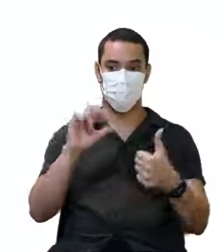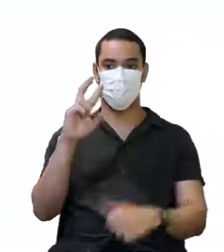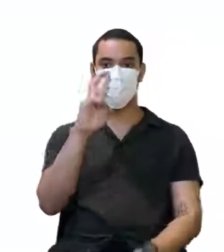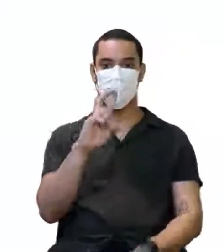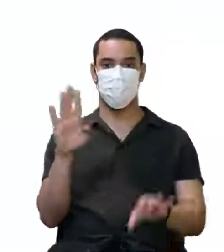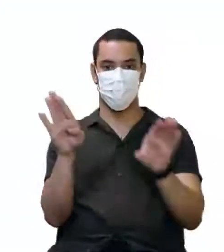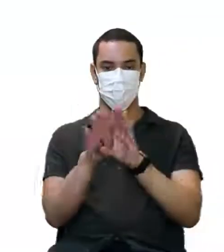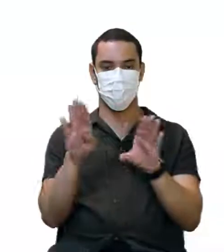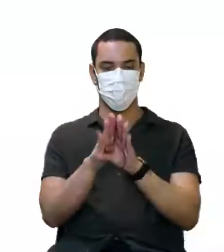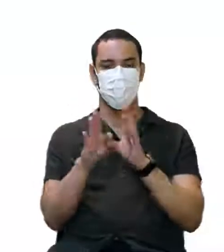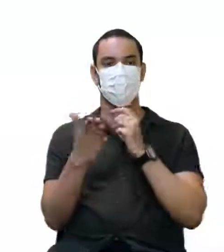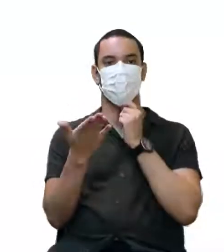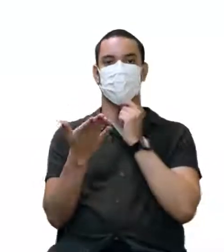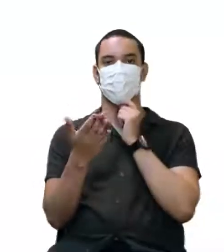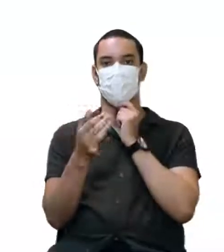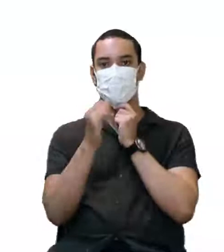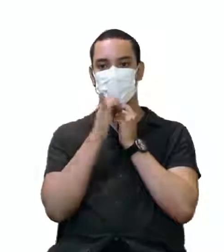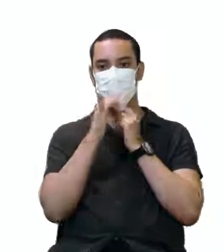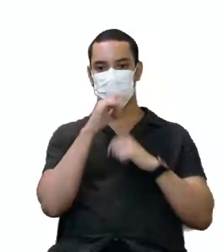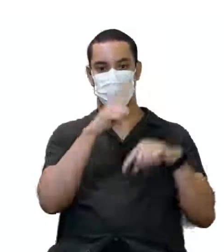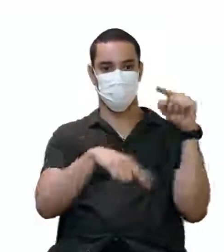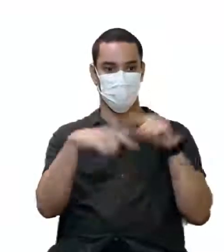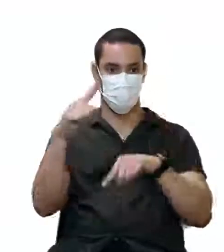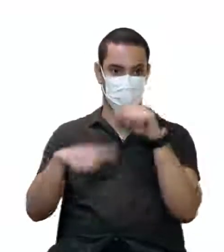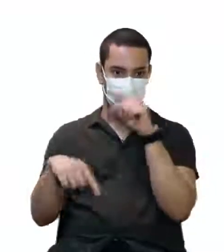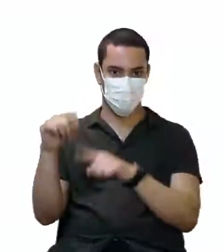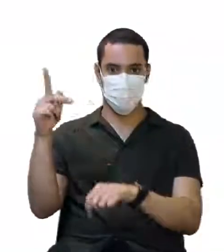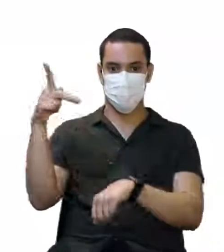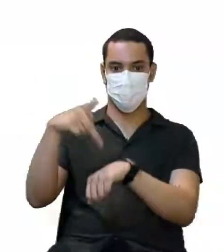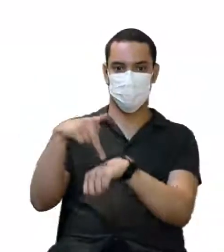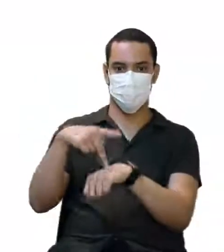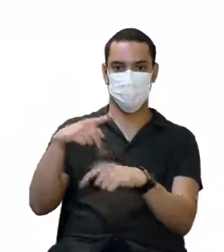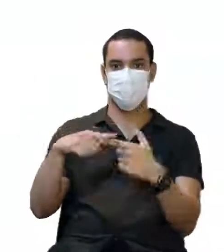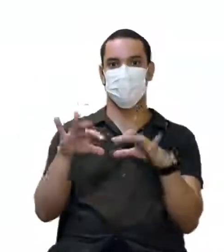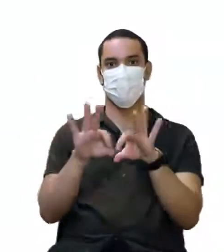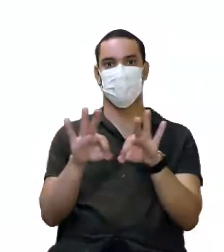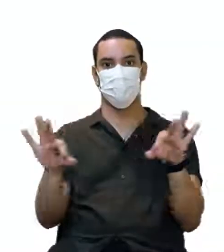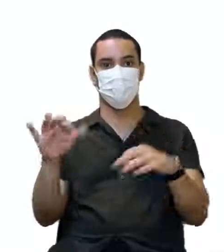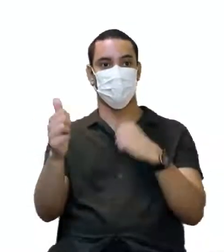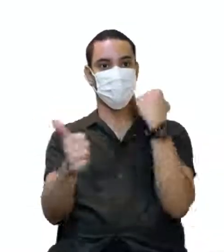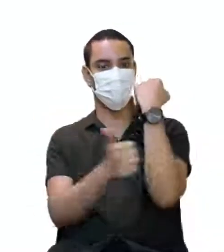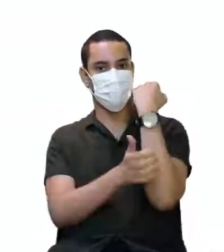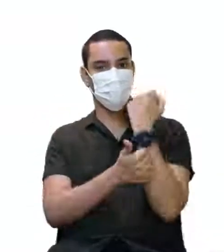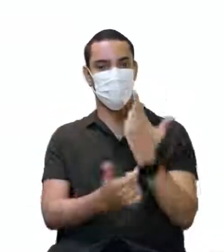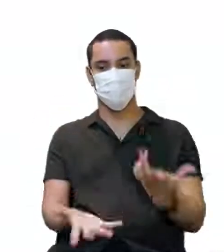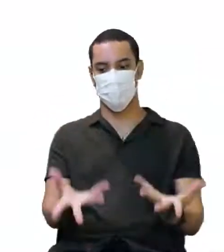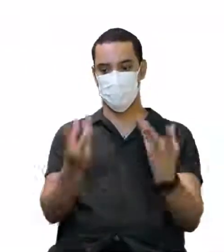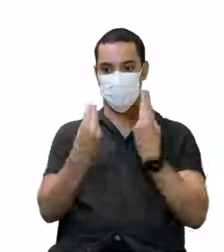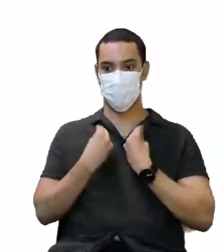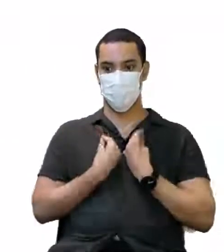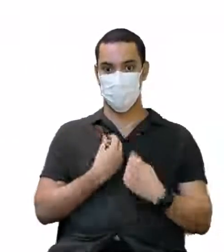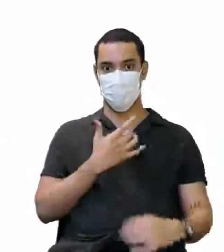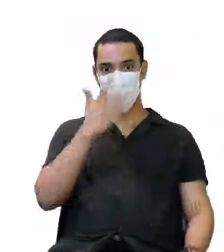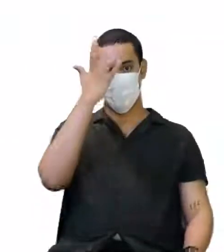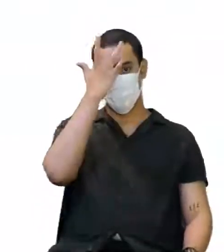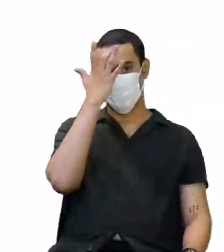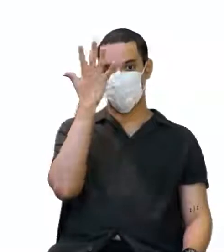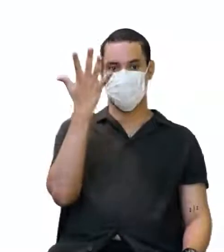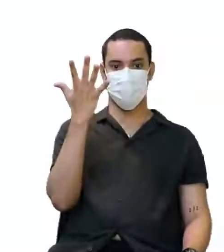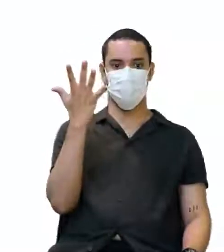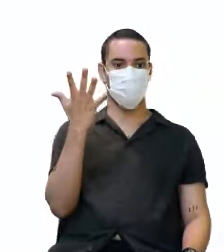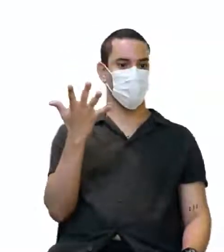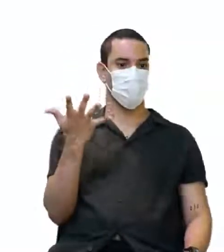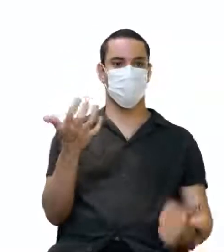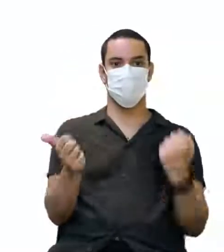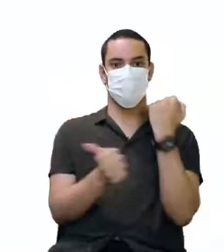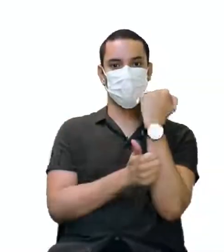a manipulação de alguns instrumentos facilitaria, né, a pegar um determinado, no caso aqui,